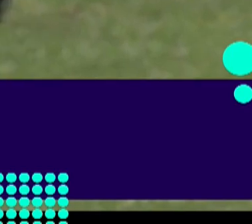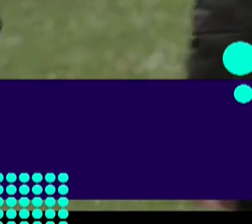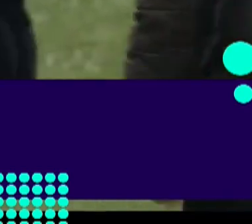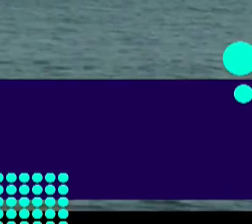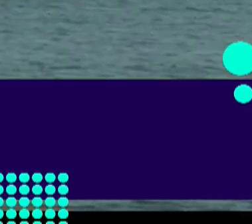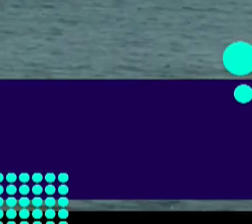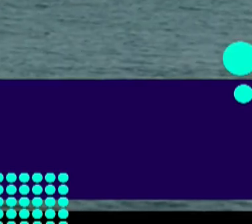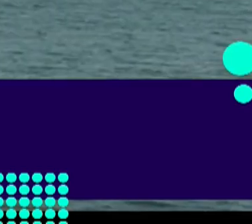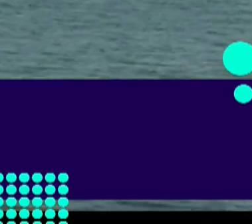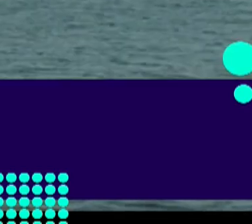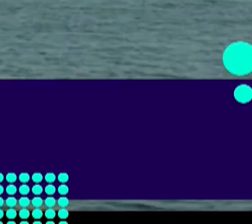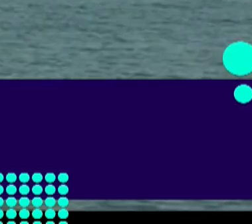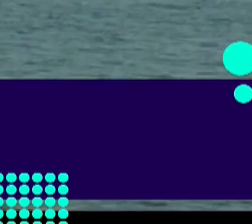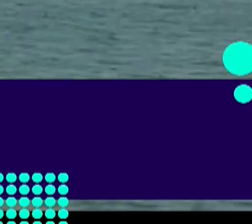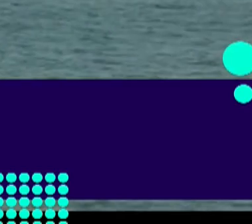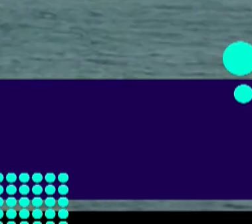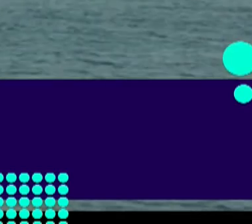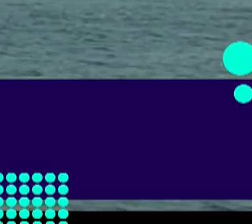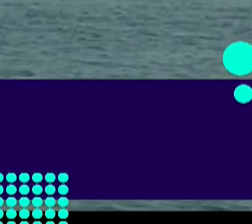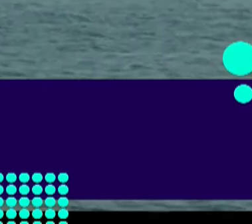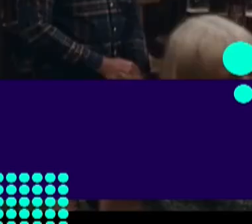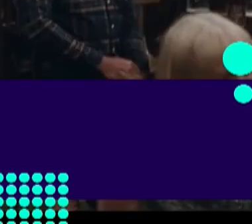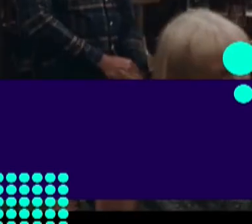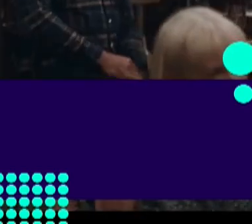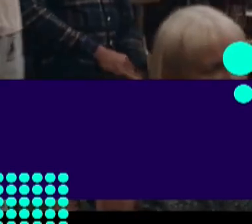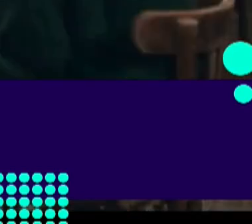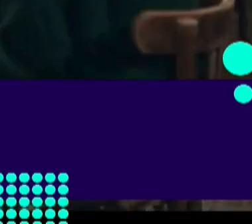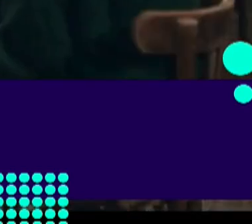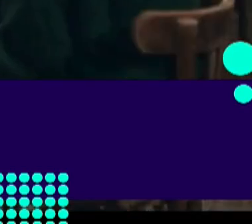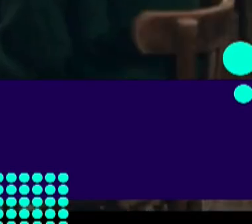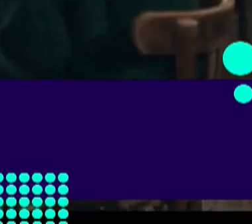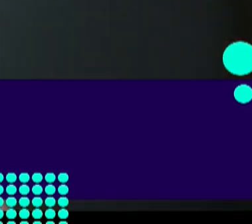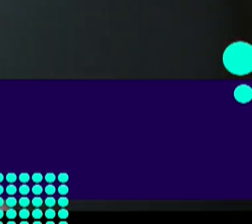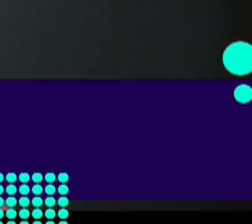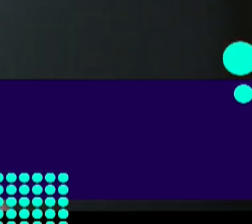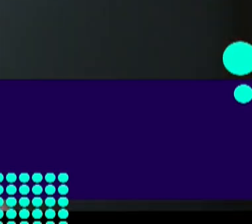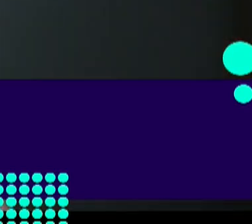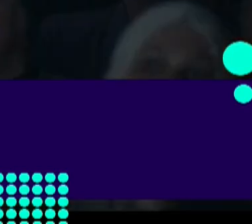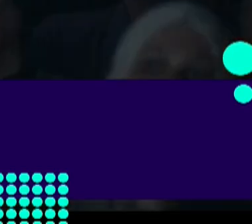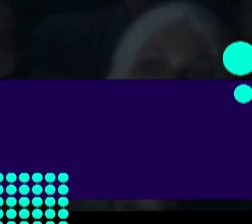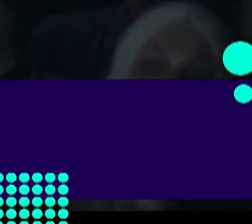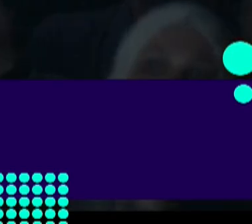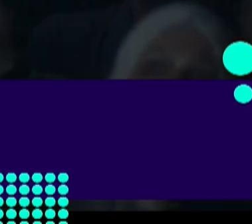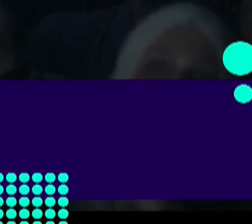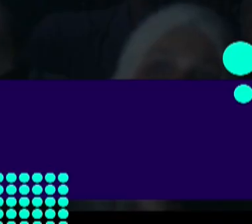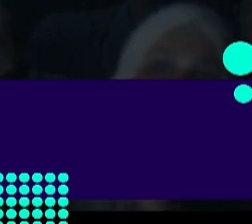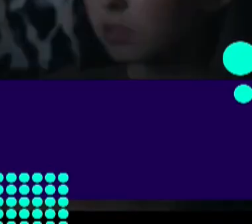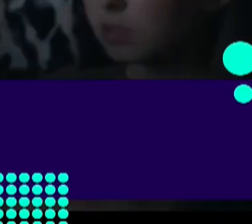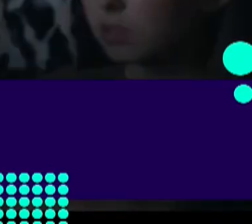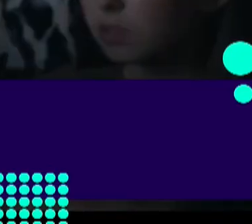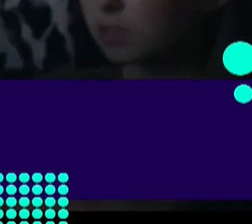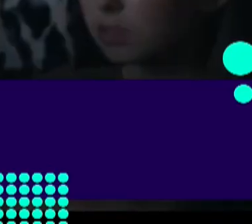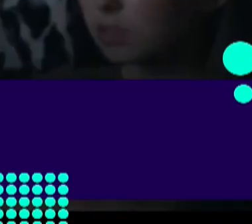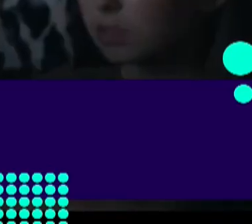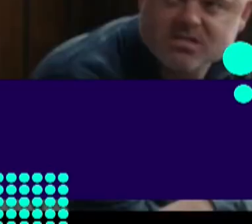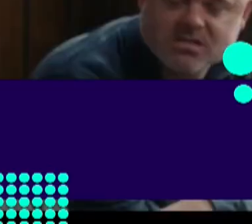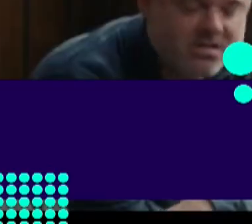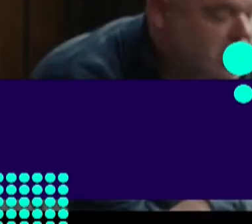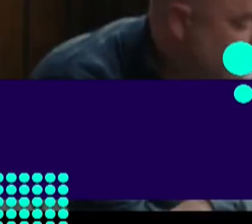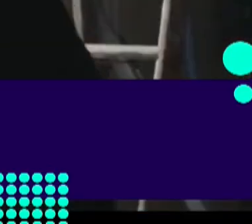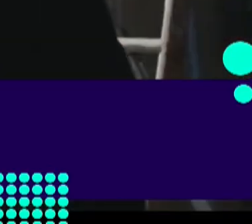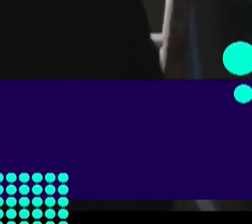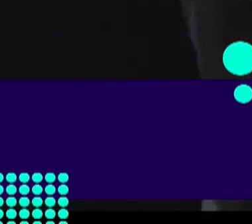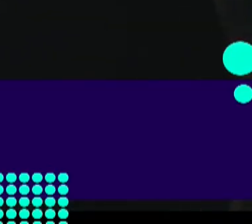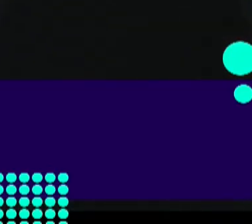pub luta para manter o seu negócio vivo em um pequeno condado da Inglaterra. Quando refugiados começam a